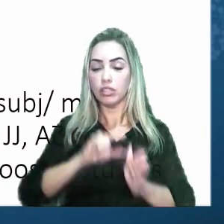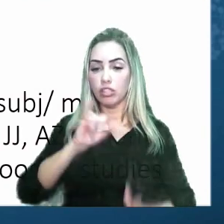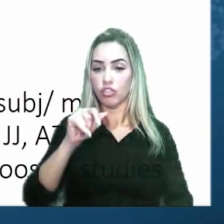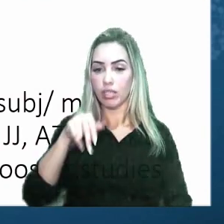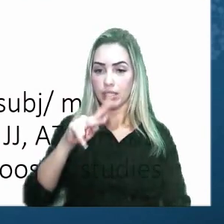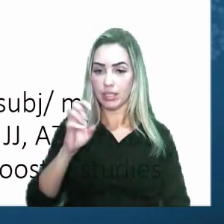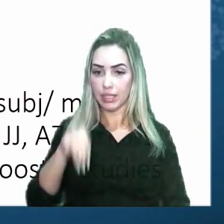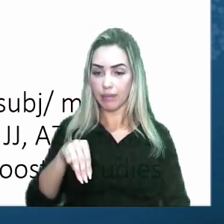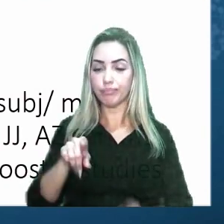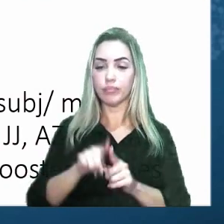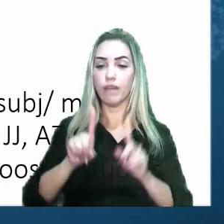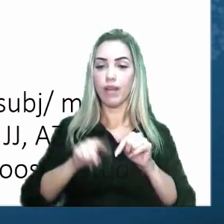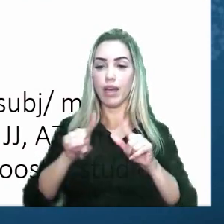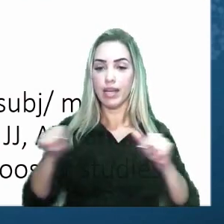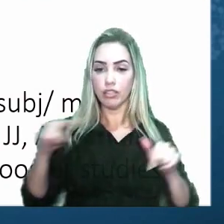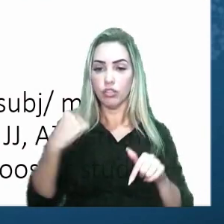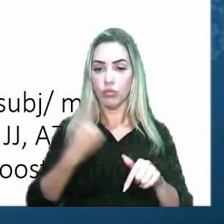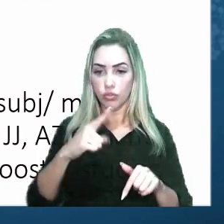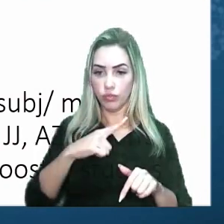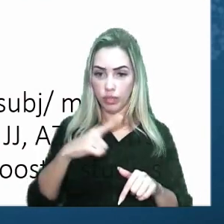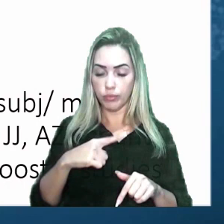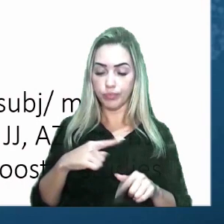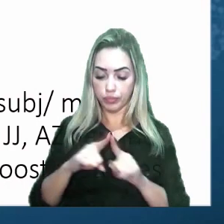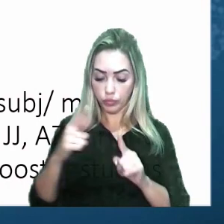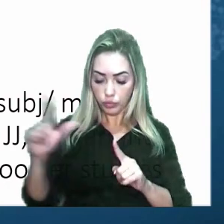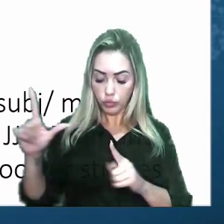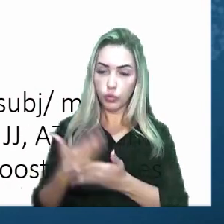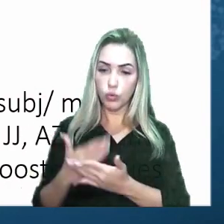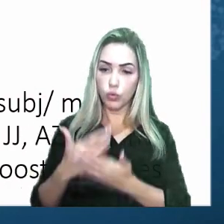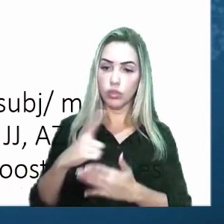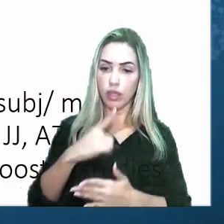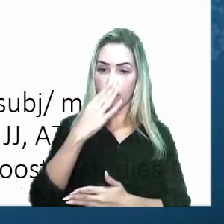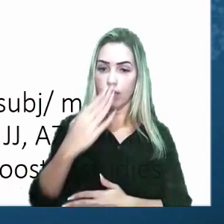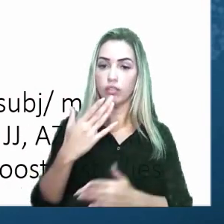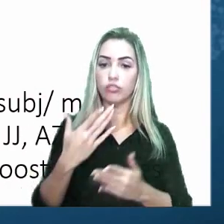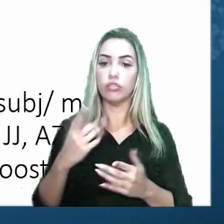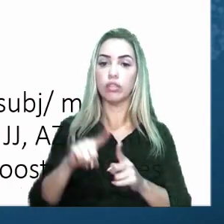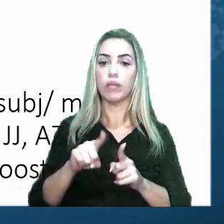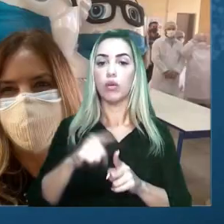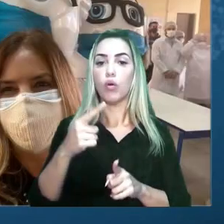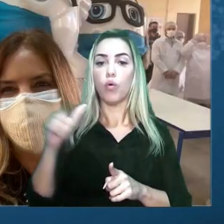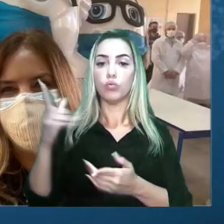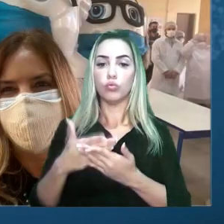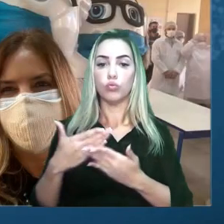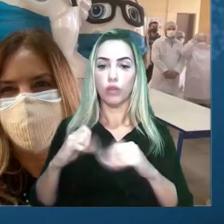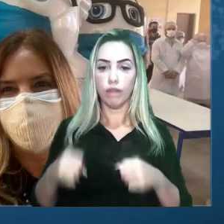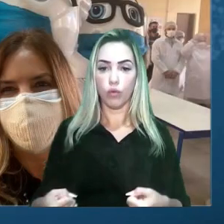das variantes que tivemos, Clover, um outro estudo que eu estava à frente, e os estudos de reforço.